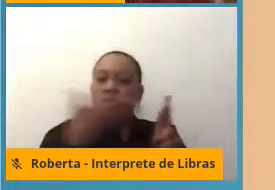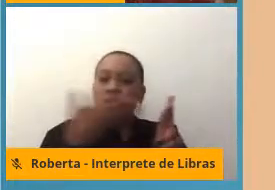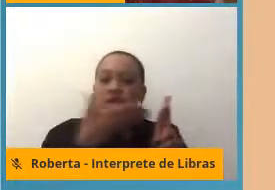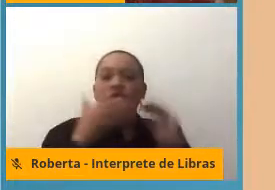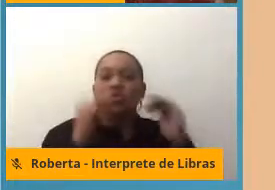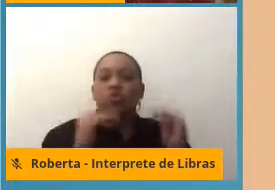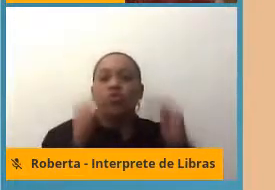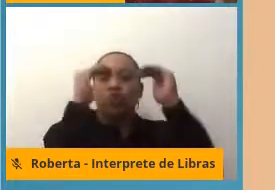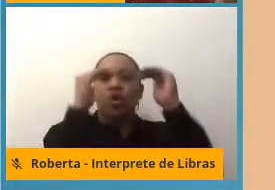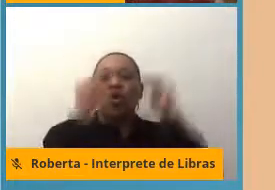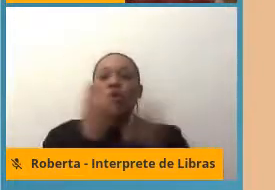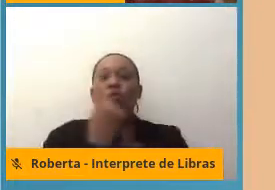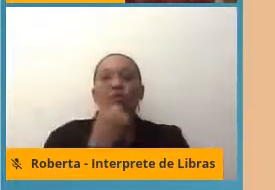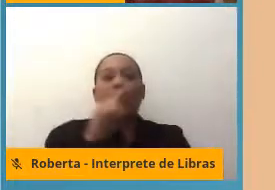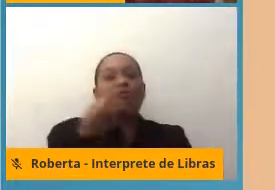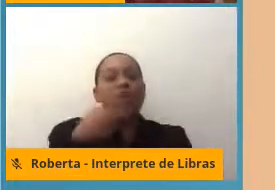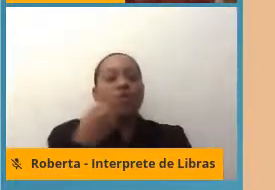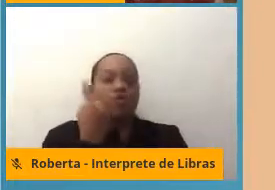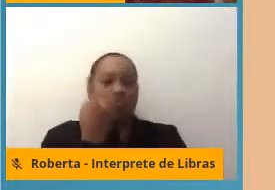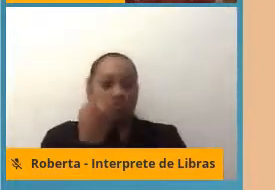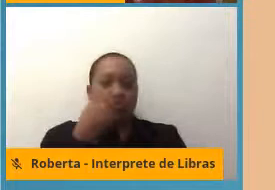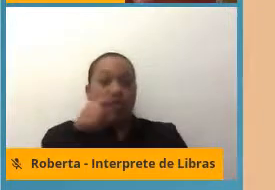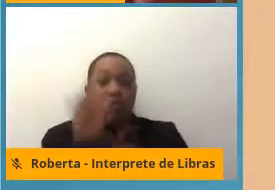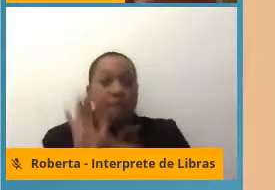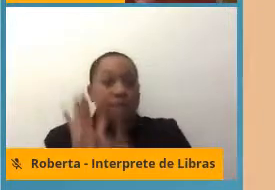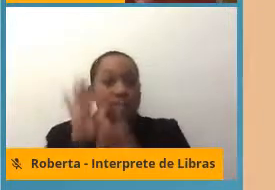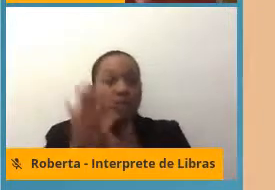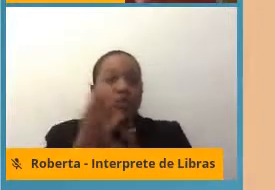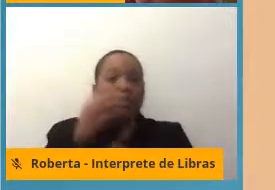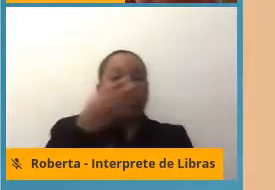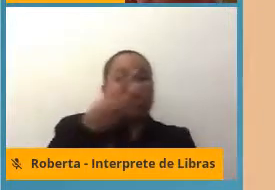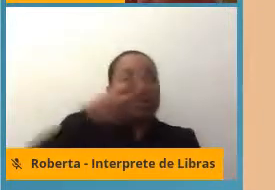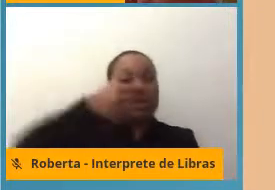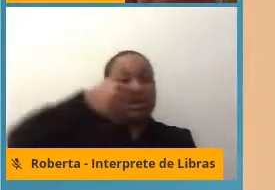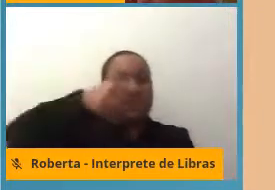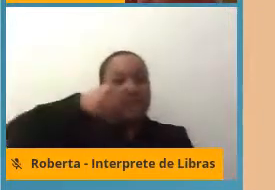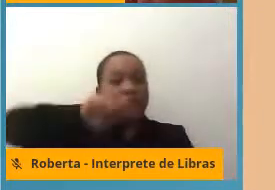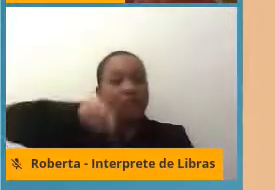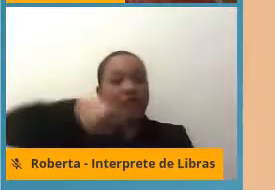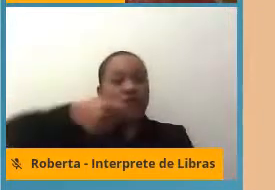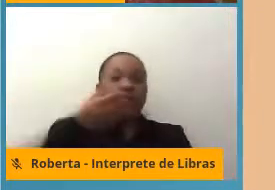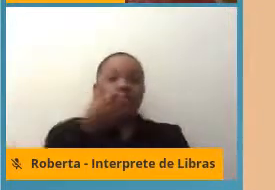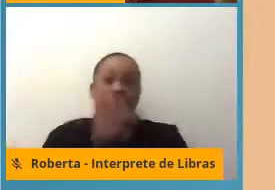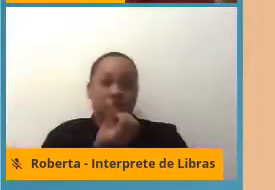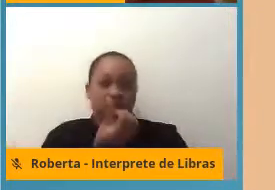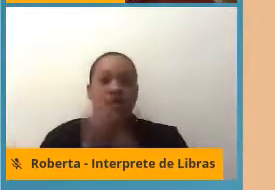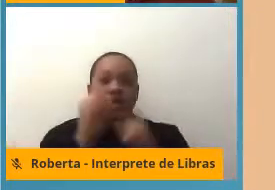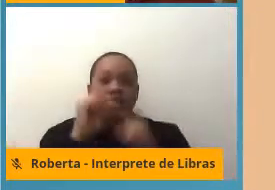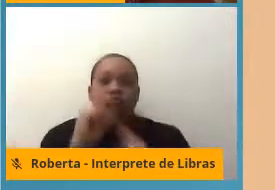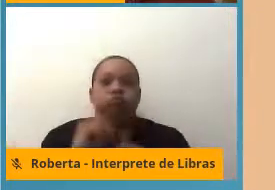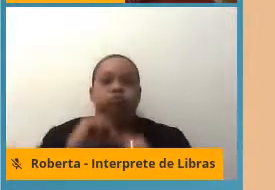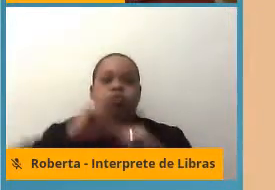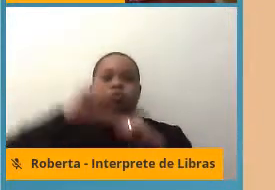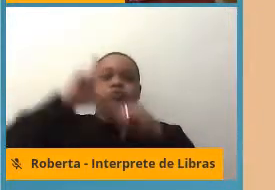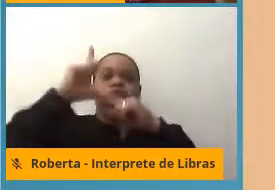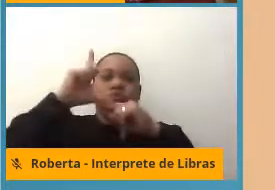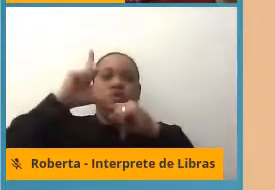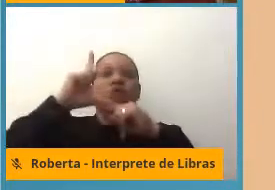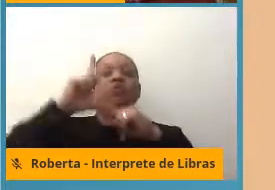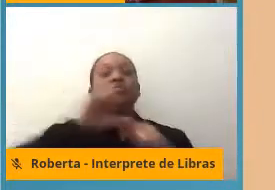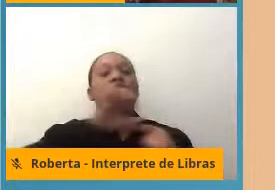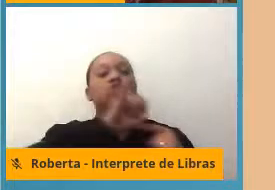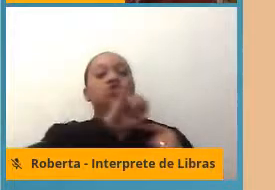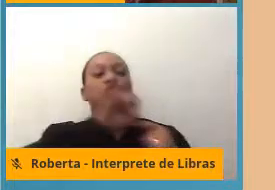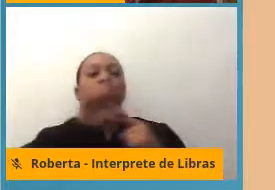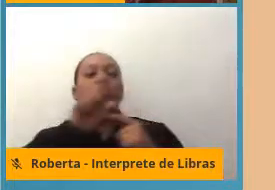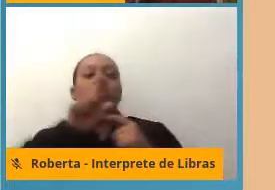caso aqui foi 37,3, ou seja, o meu IgG está bem elevado e o IgM está não reagente. E